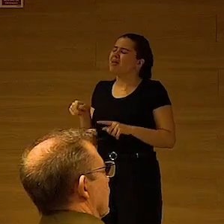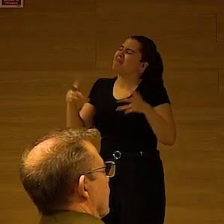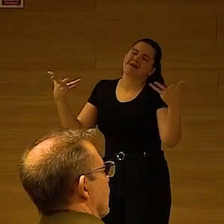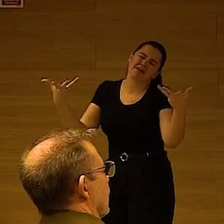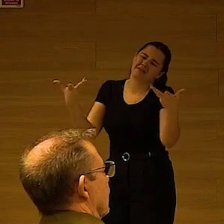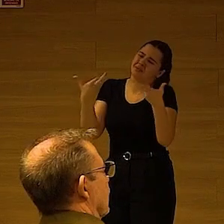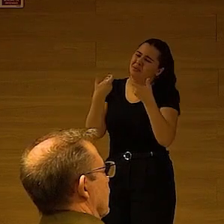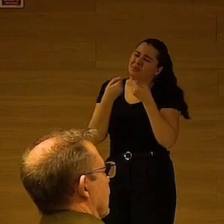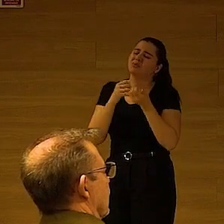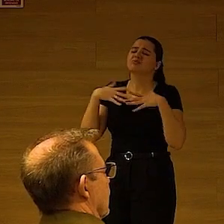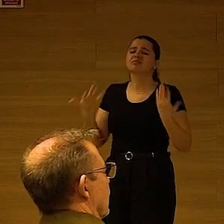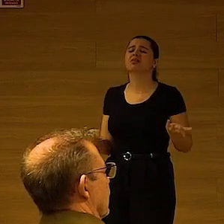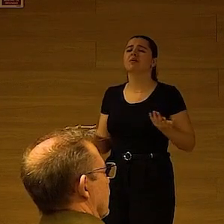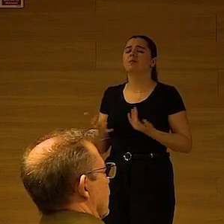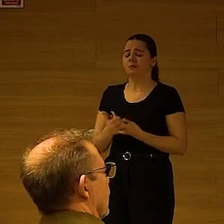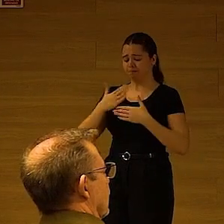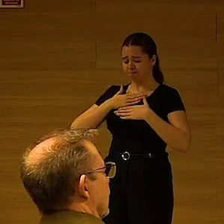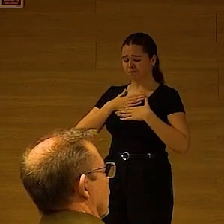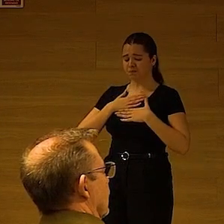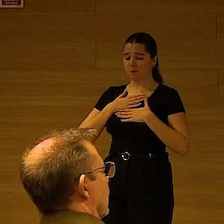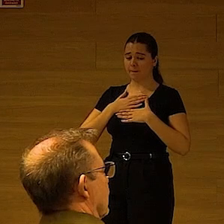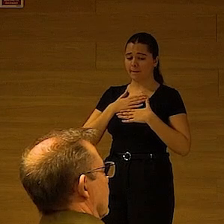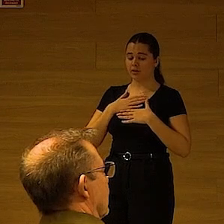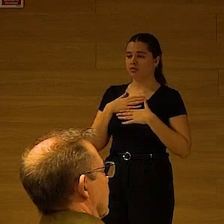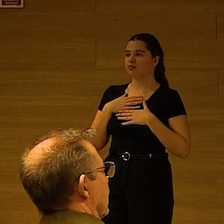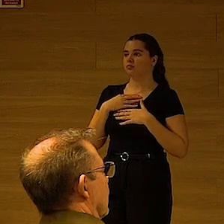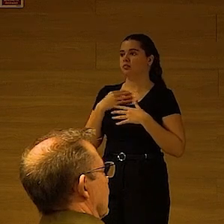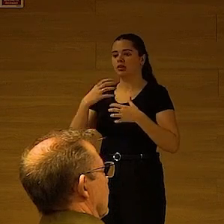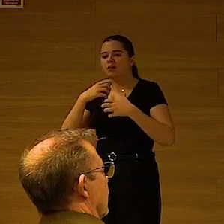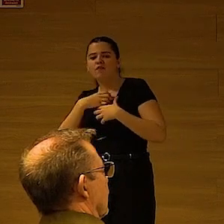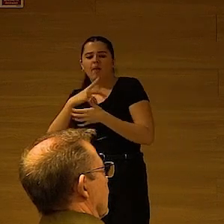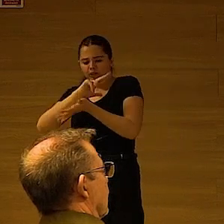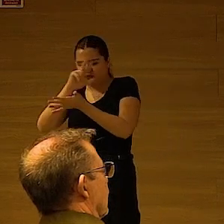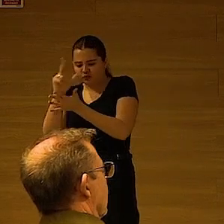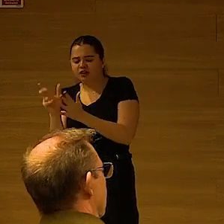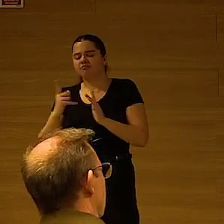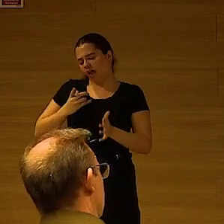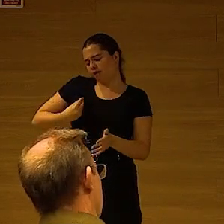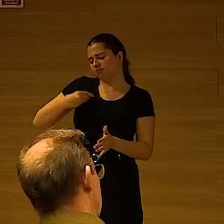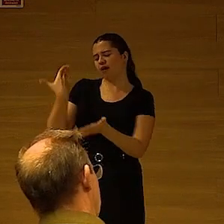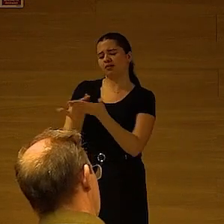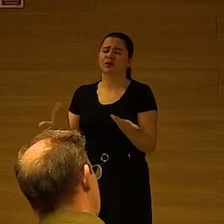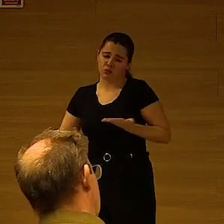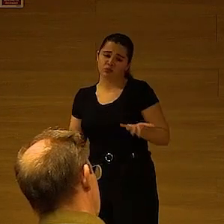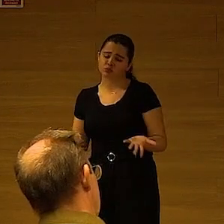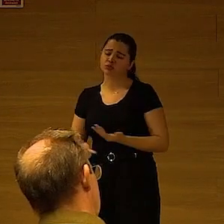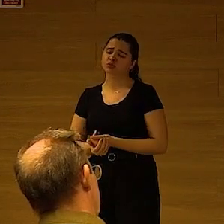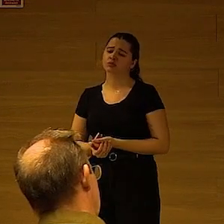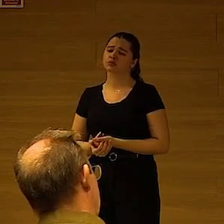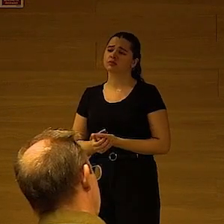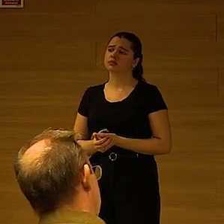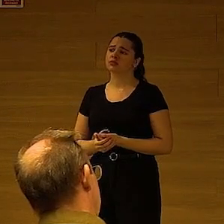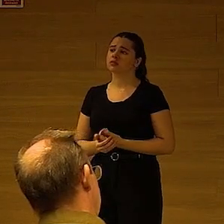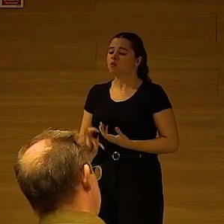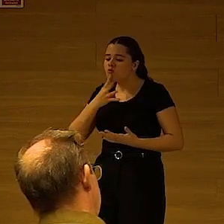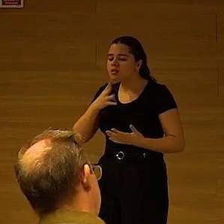maravilhosa. Então, para mim, e acho que de alguma forma a diversidade está aí também, né, em